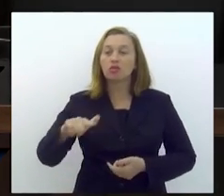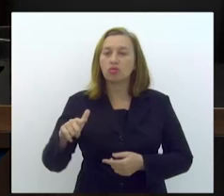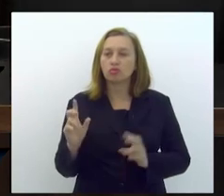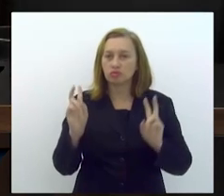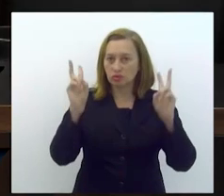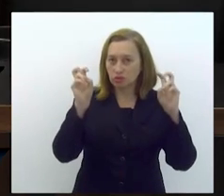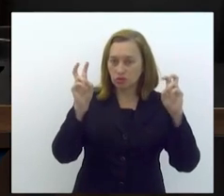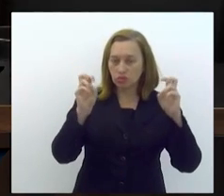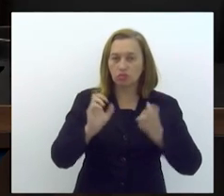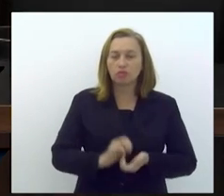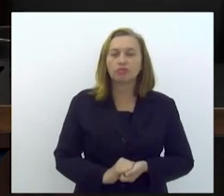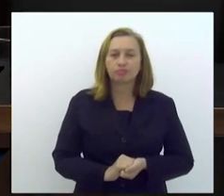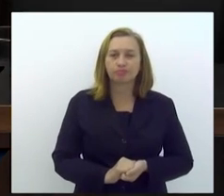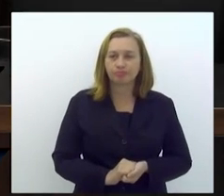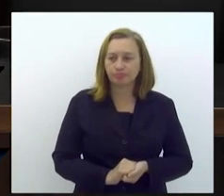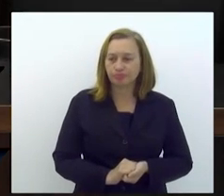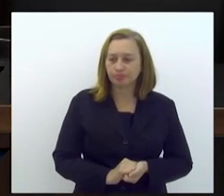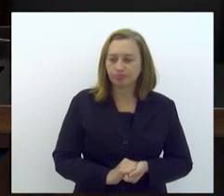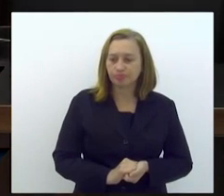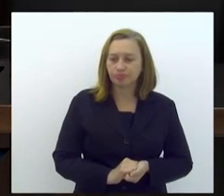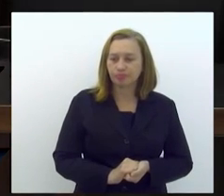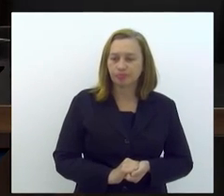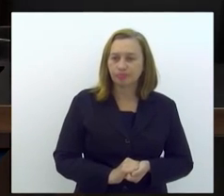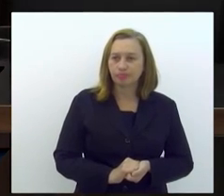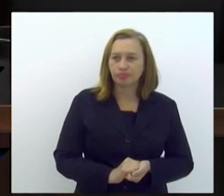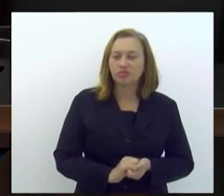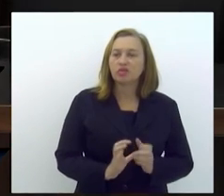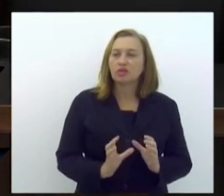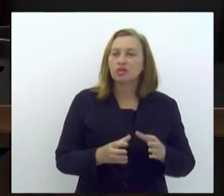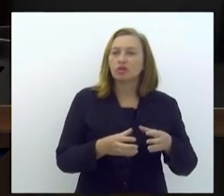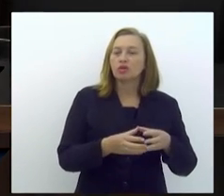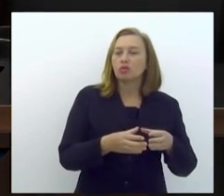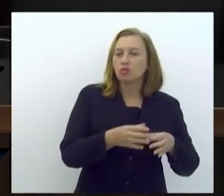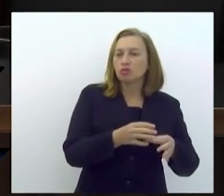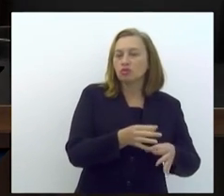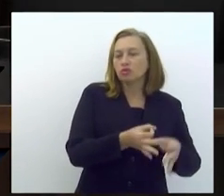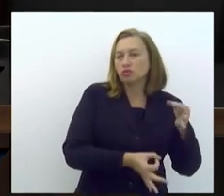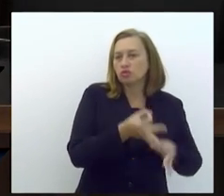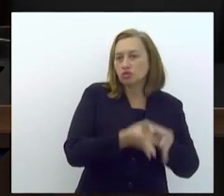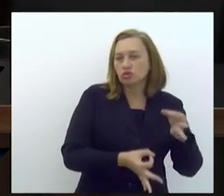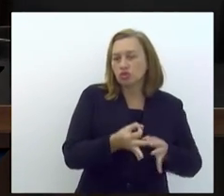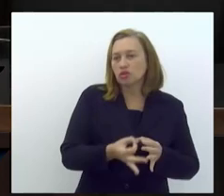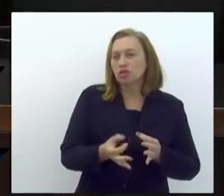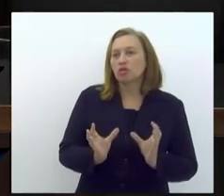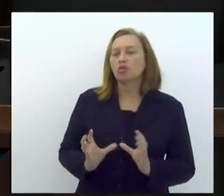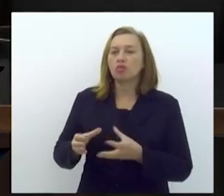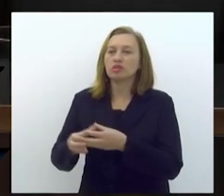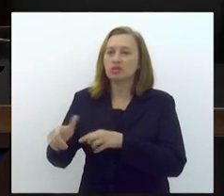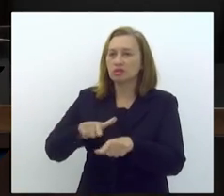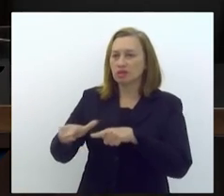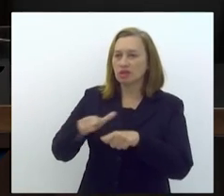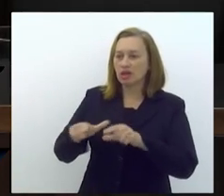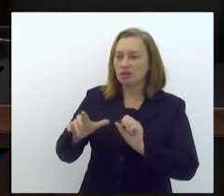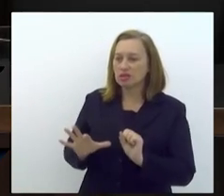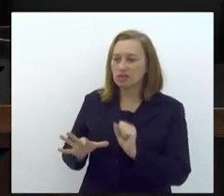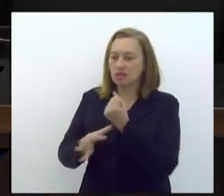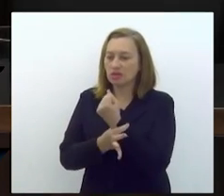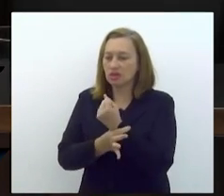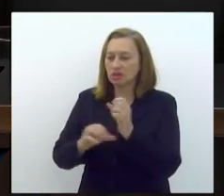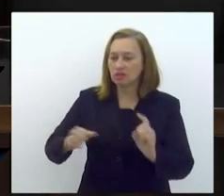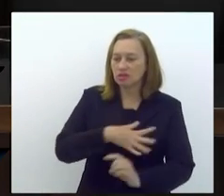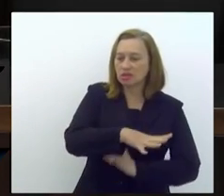outras providências pendentes pareceres das comissões de condições de justiça de trabalho legislação social Seguridade Social